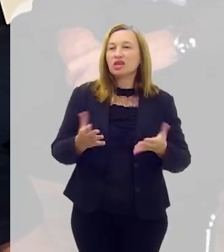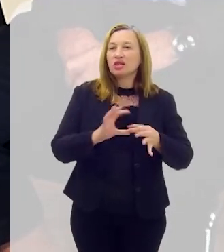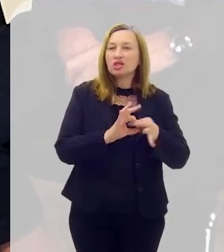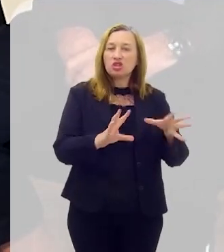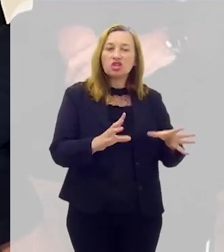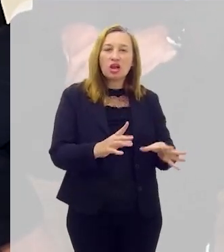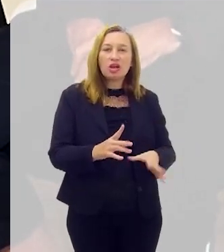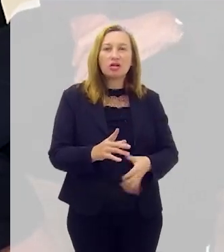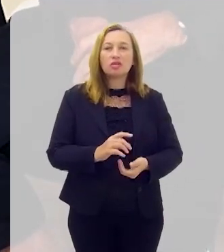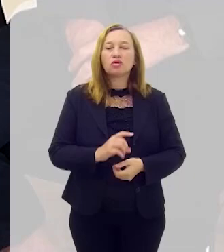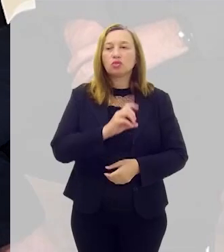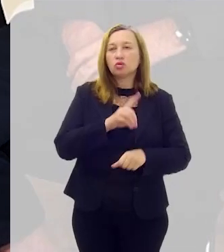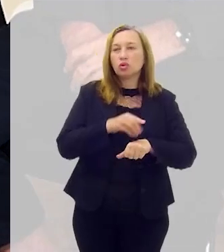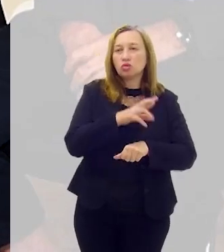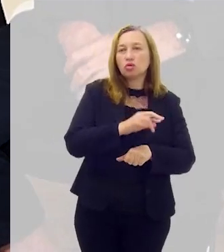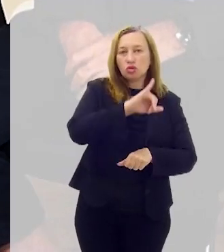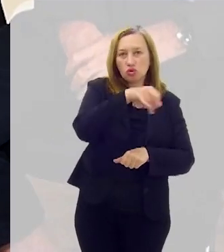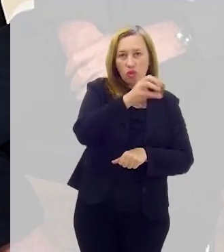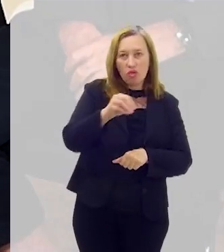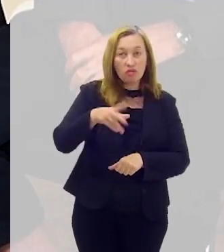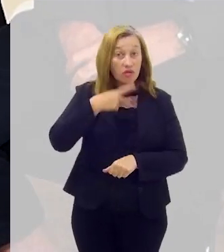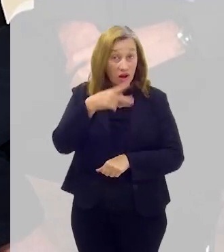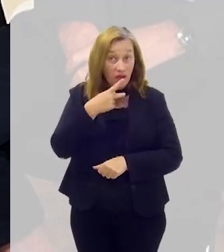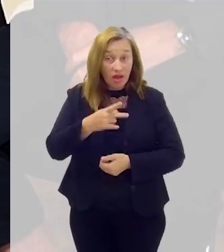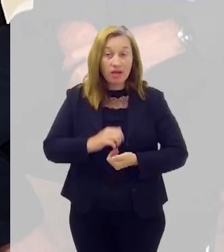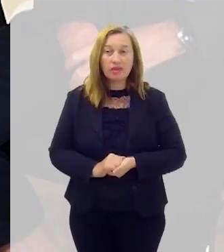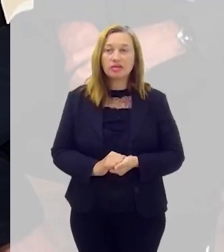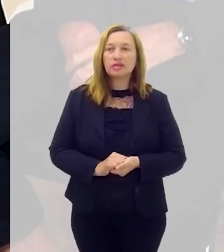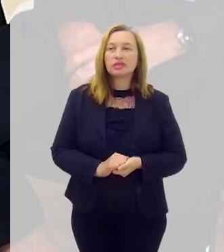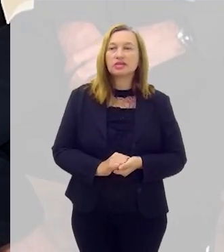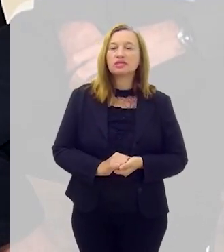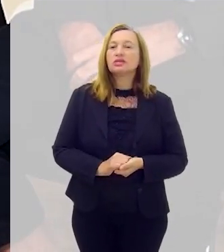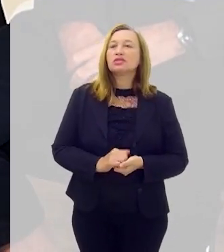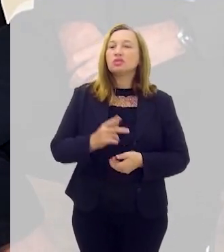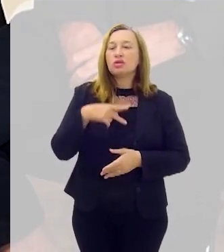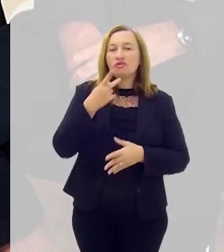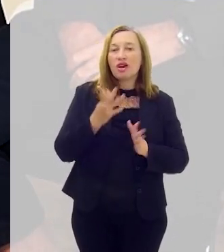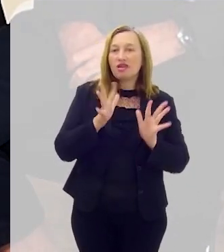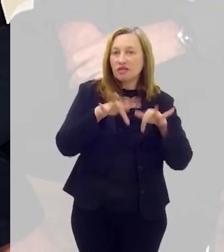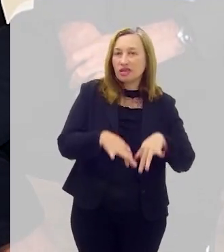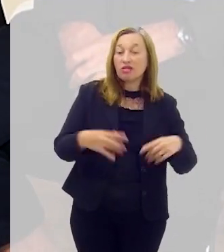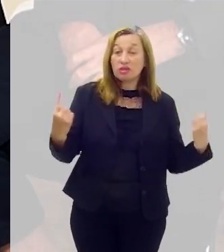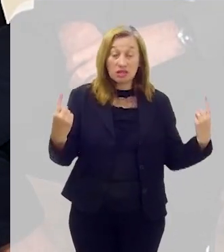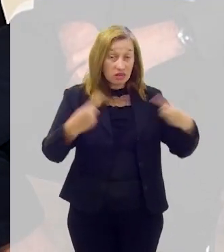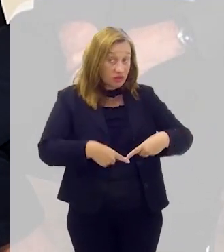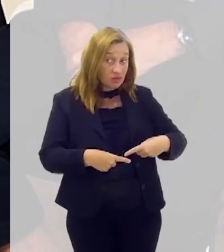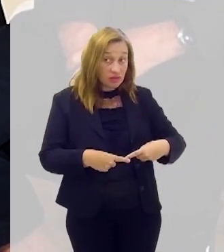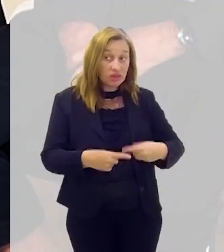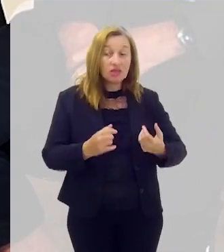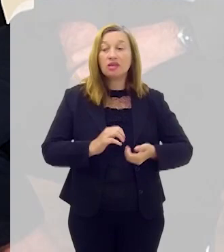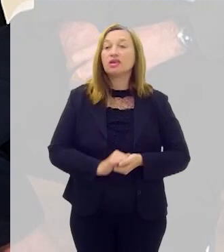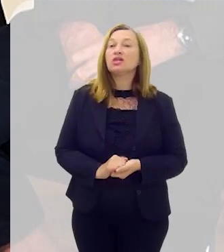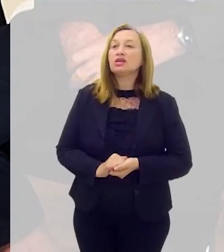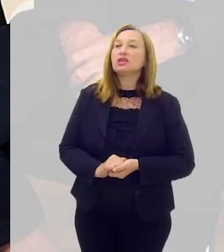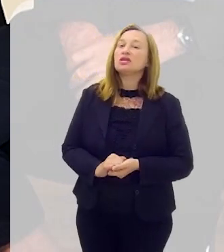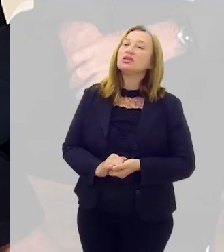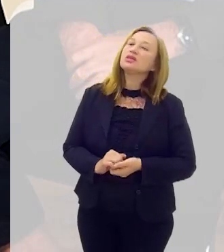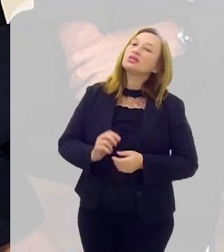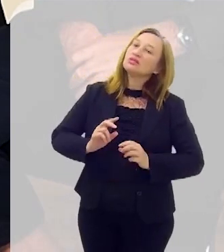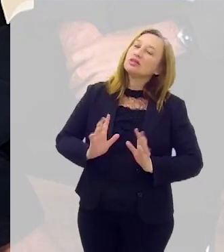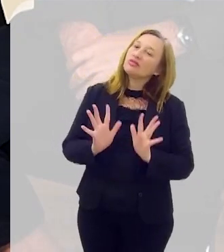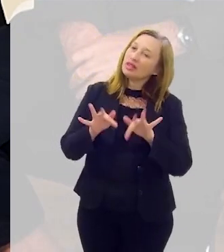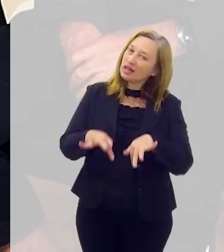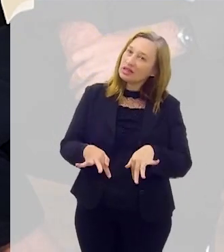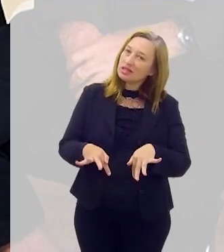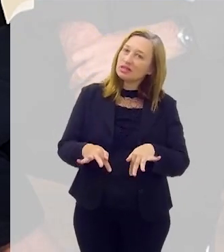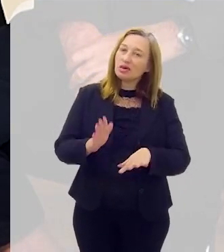aqui para considerações finais do Dr. João Luiz, a sua abordagem final desse desafio que está colocado, e a